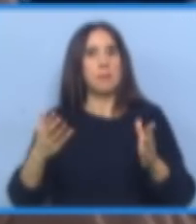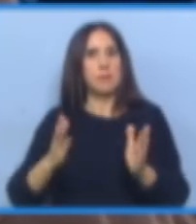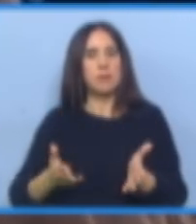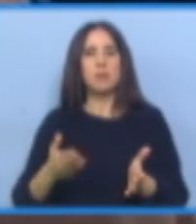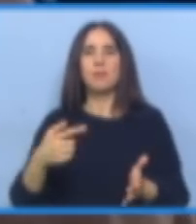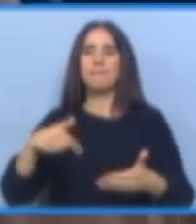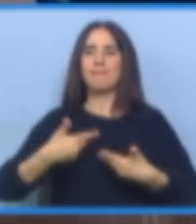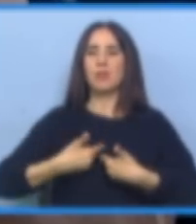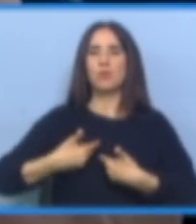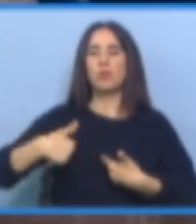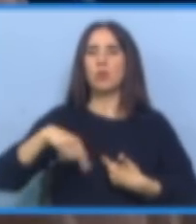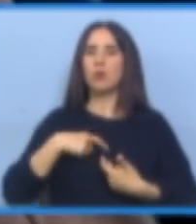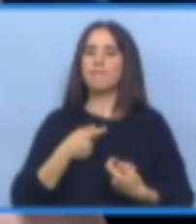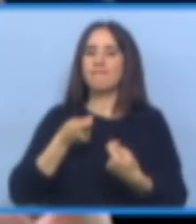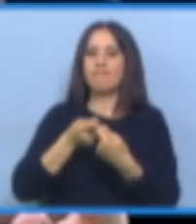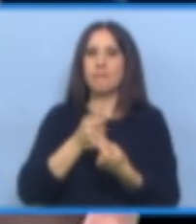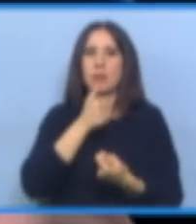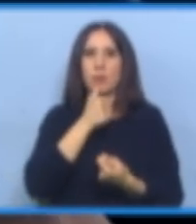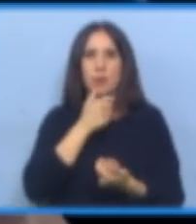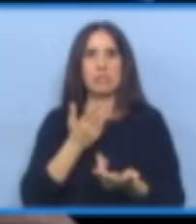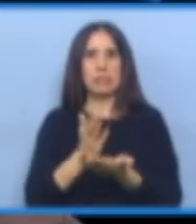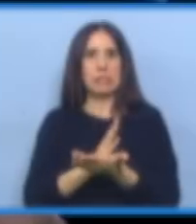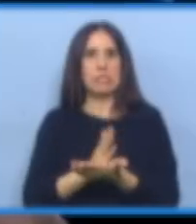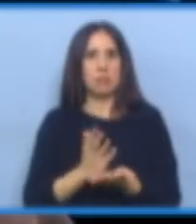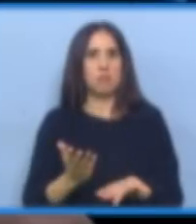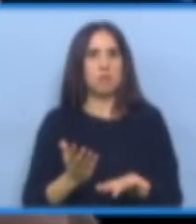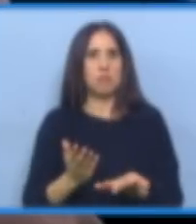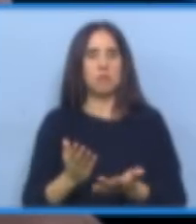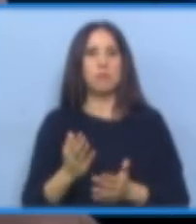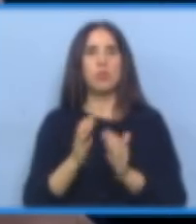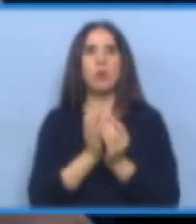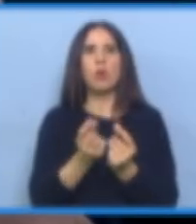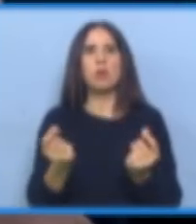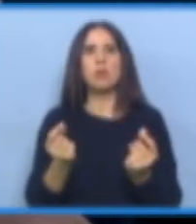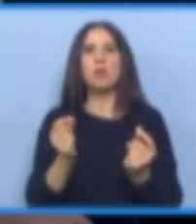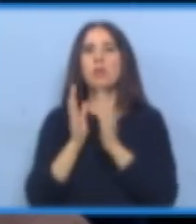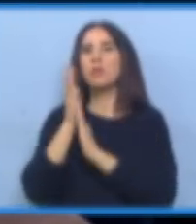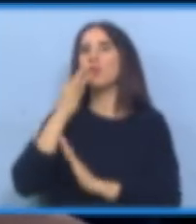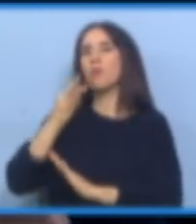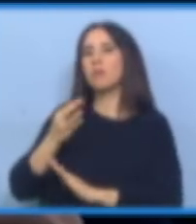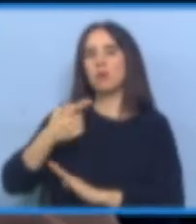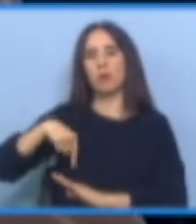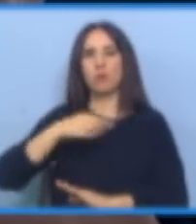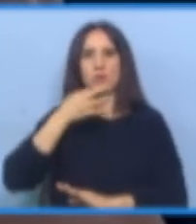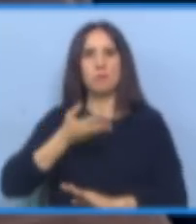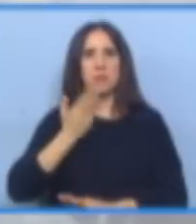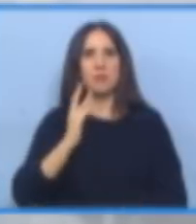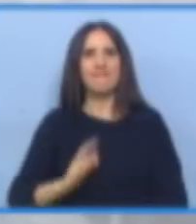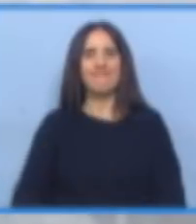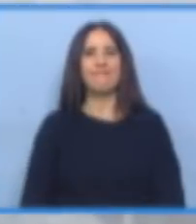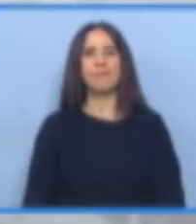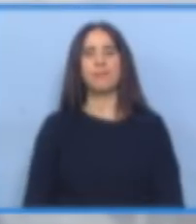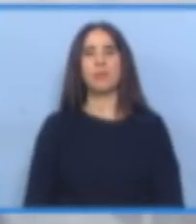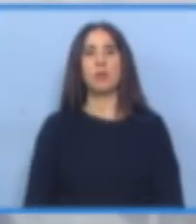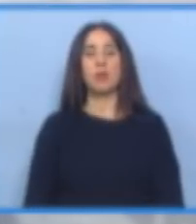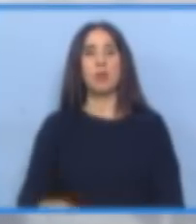nos ajuda a sintonizar nesta questão. Quer dizer, a oração não é para convencer a Deus, é mais para nos convencer a nós. E interessa colocar também este tema